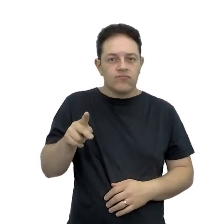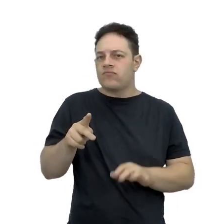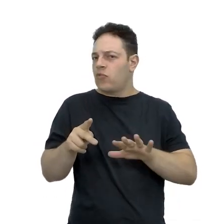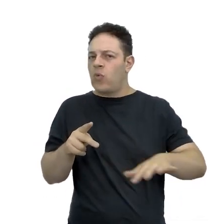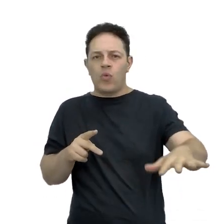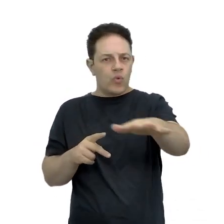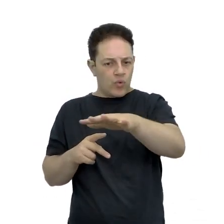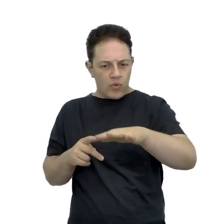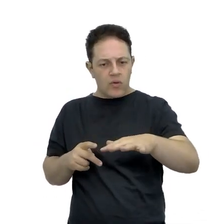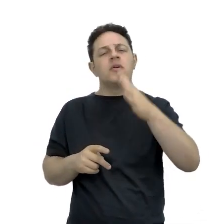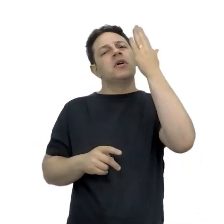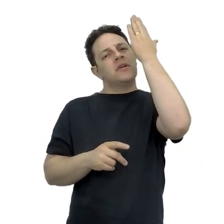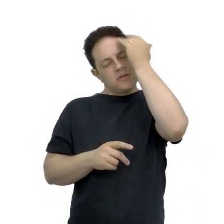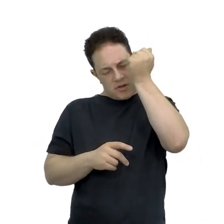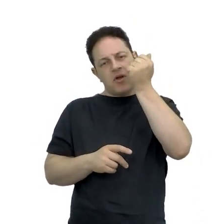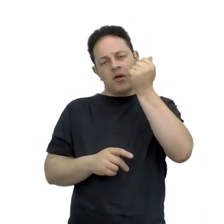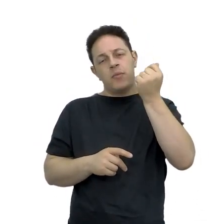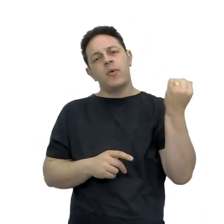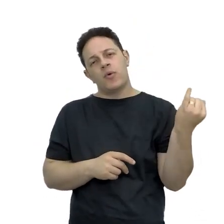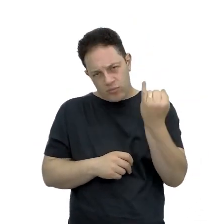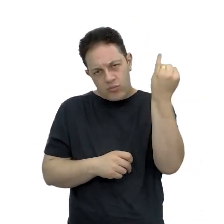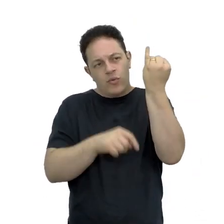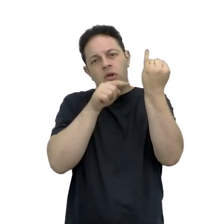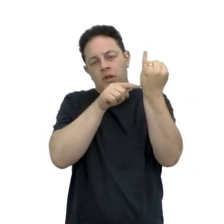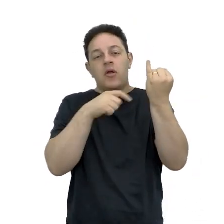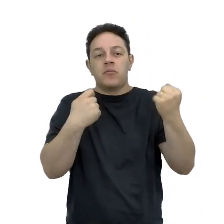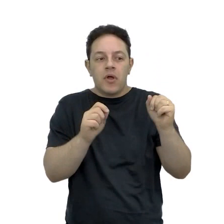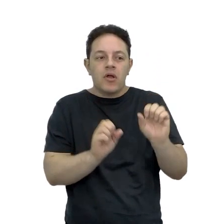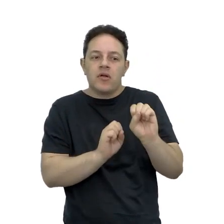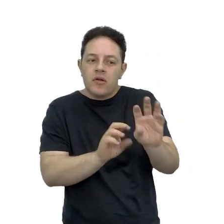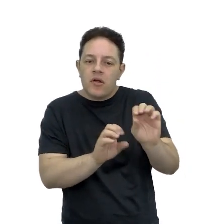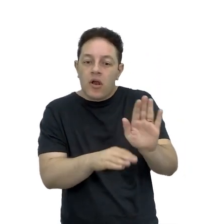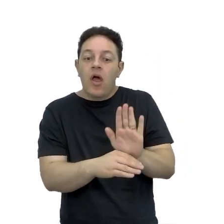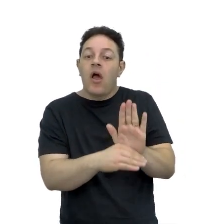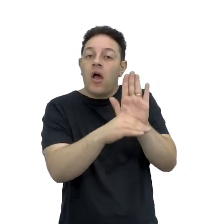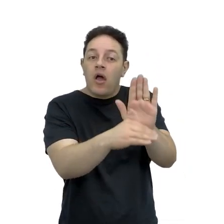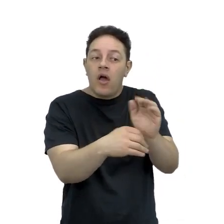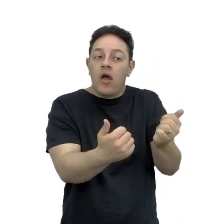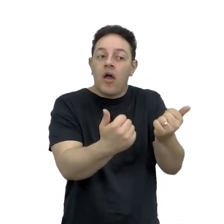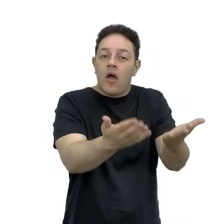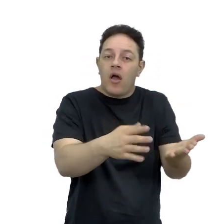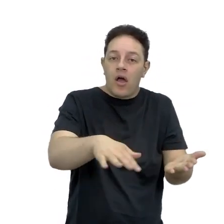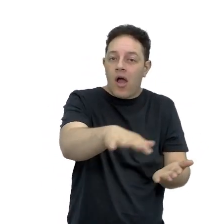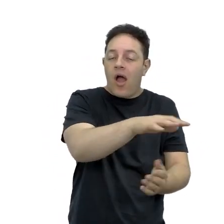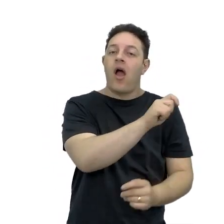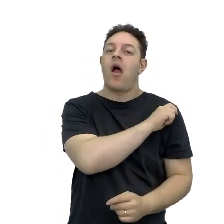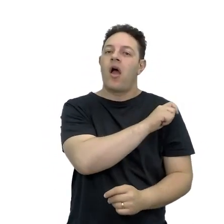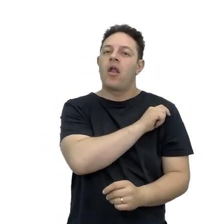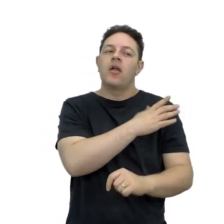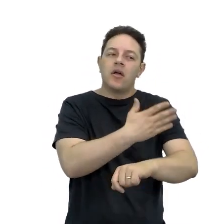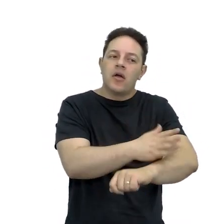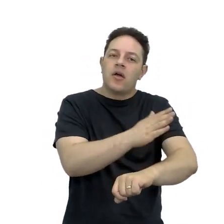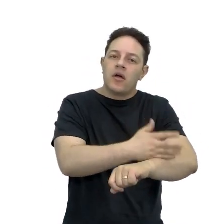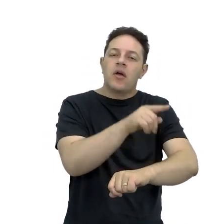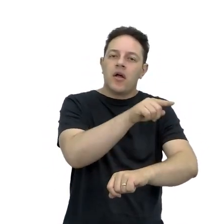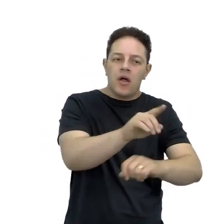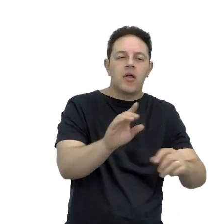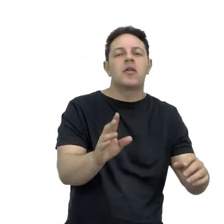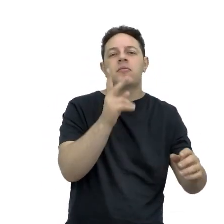professoras, sabemos o quanto é importante proporcionarmos aos nossos estudantes uma educação